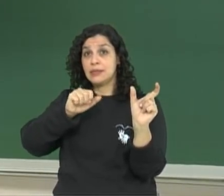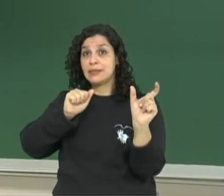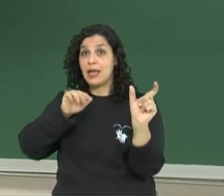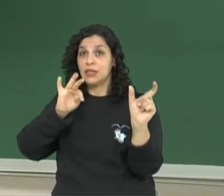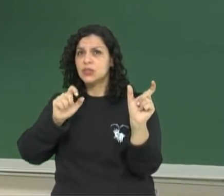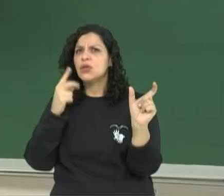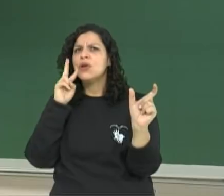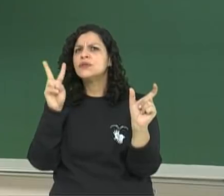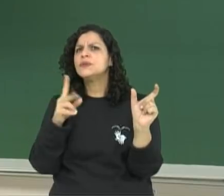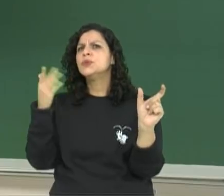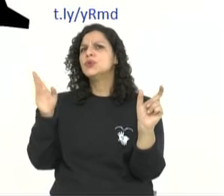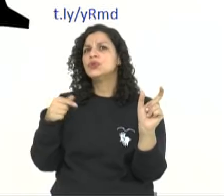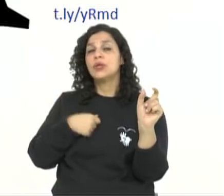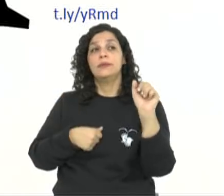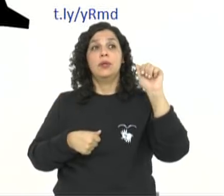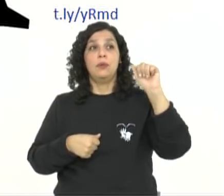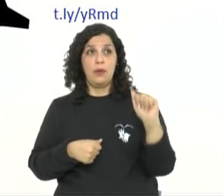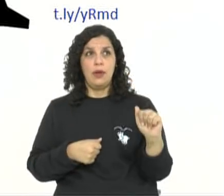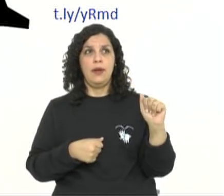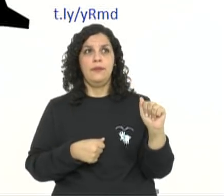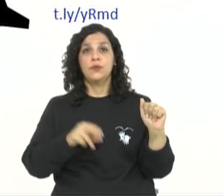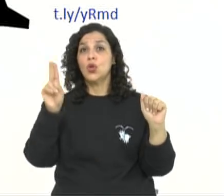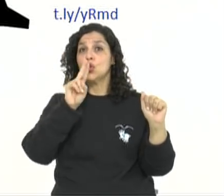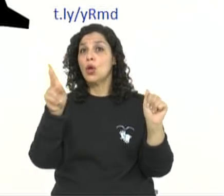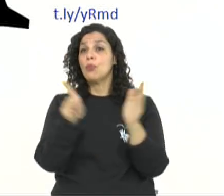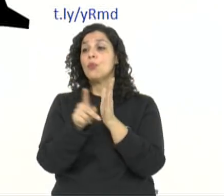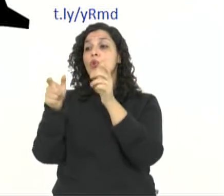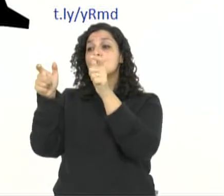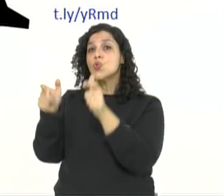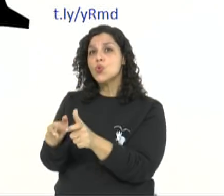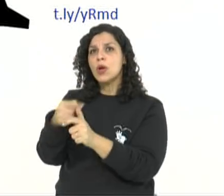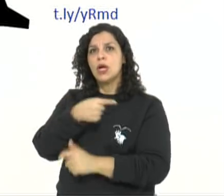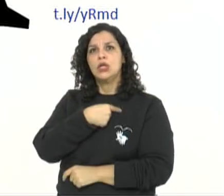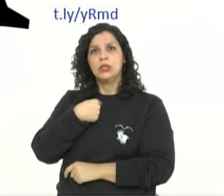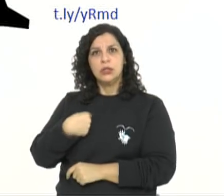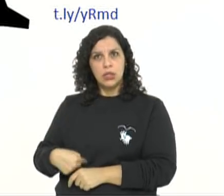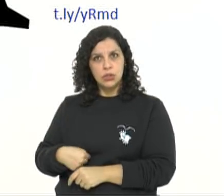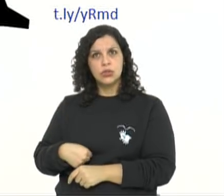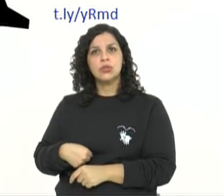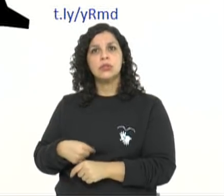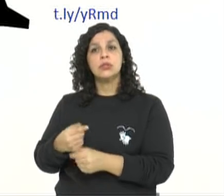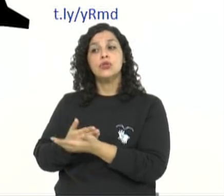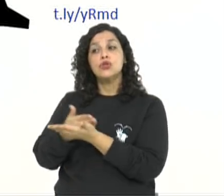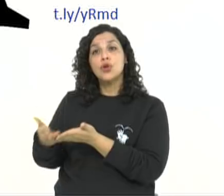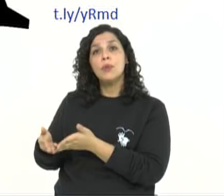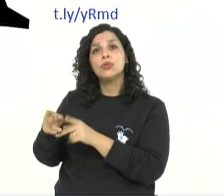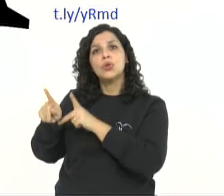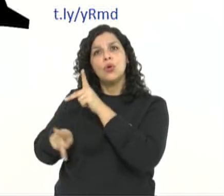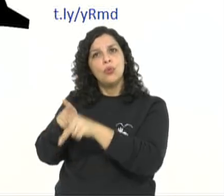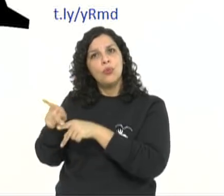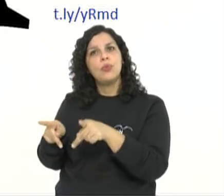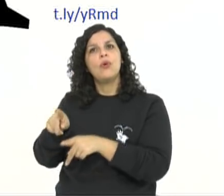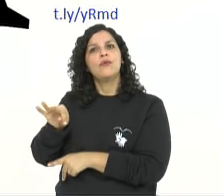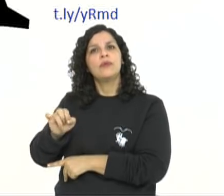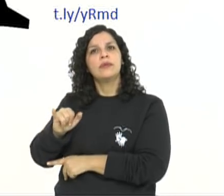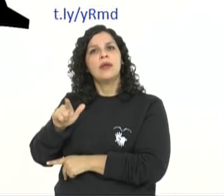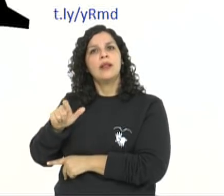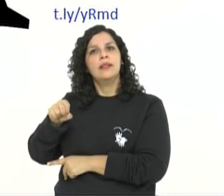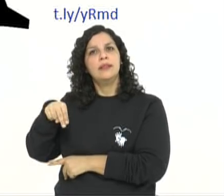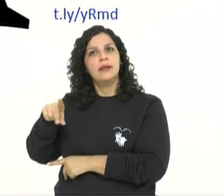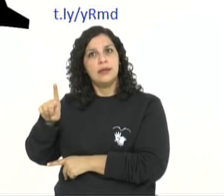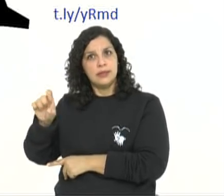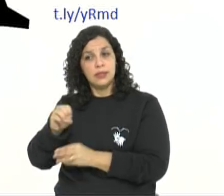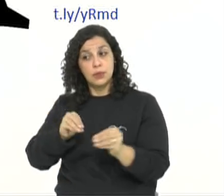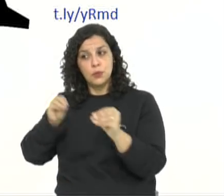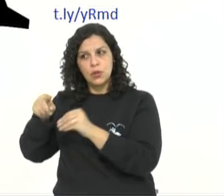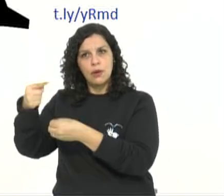isso? Alternativa A, nome do local na China de origem dos tailandeses, da onde eles saíram da China